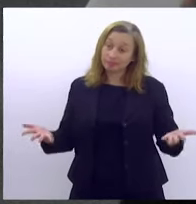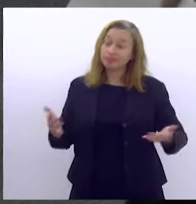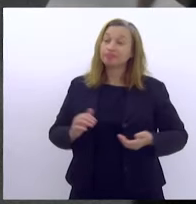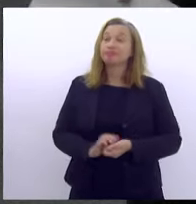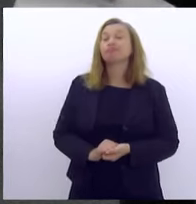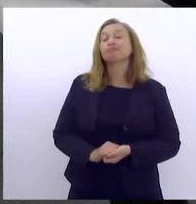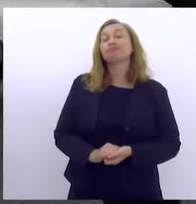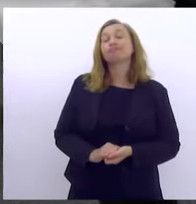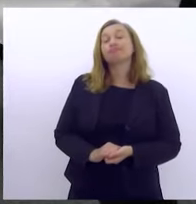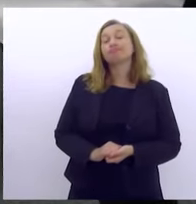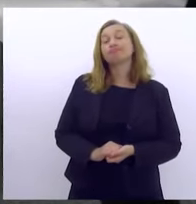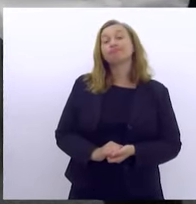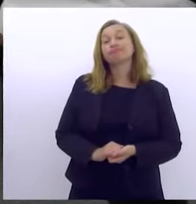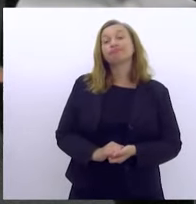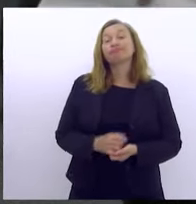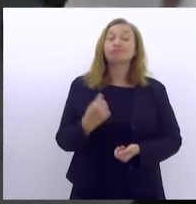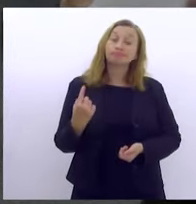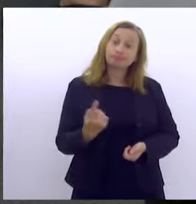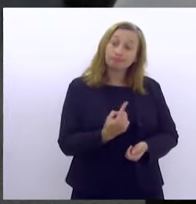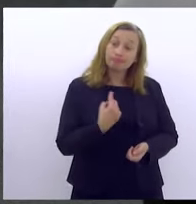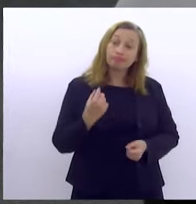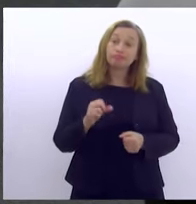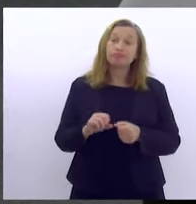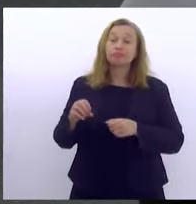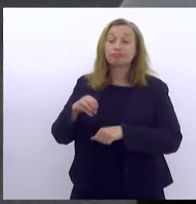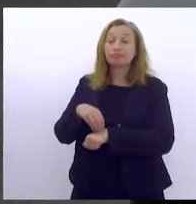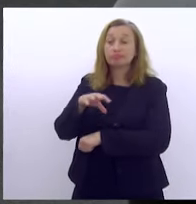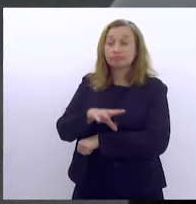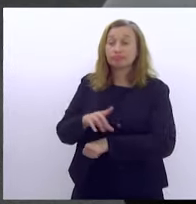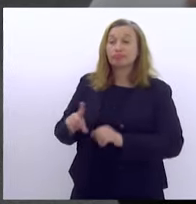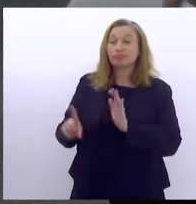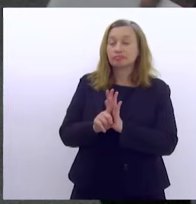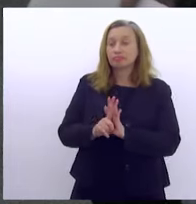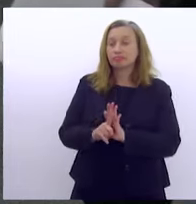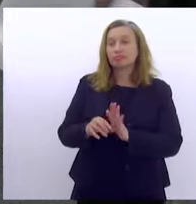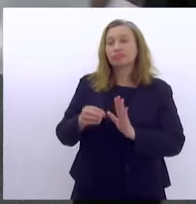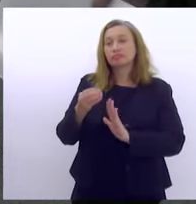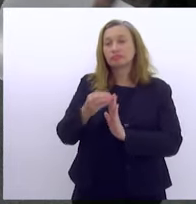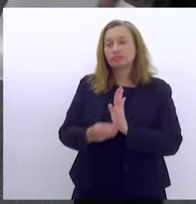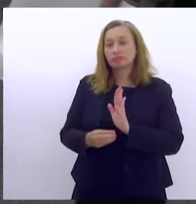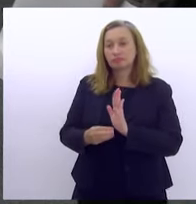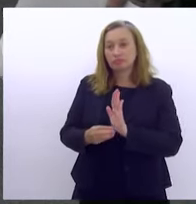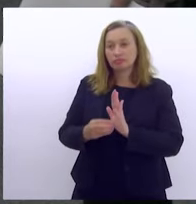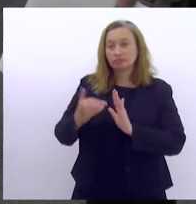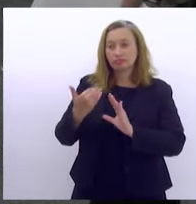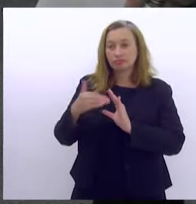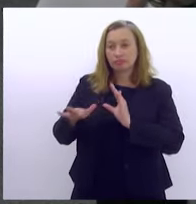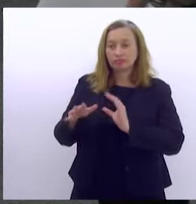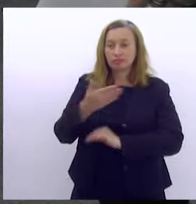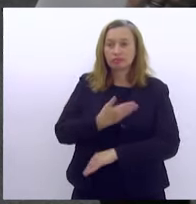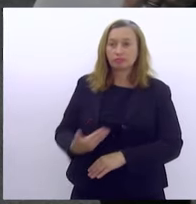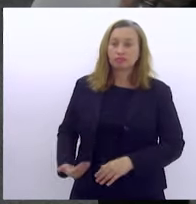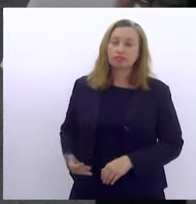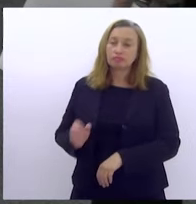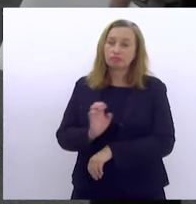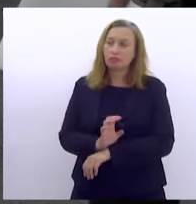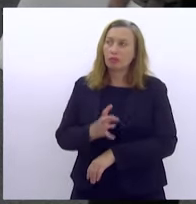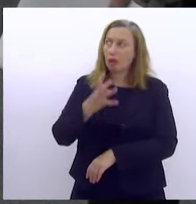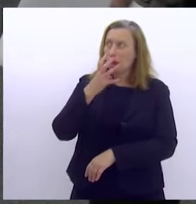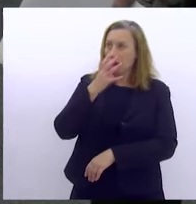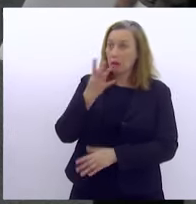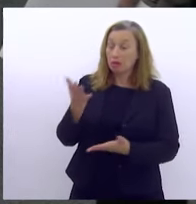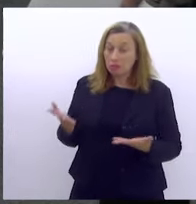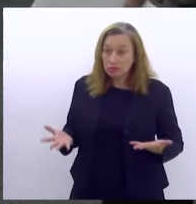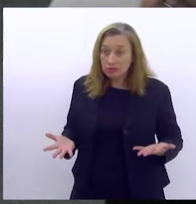racial. Nós fizemos a indicação legislativa, fizemos ofício ao governo do Estado e, pasme, deputado Luiz